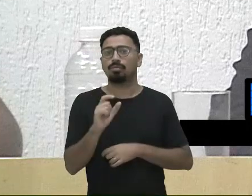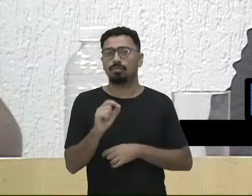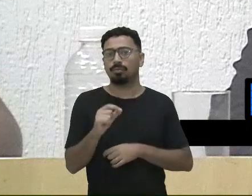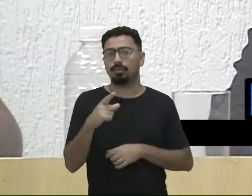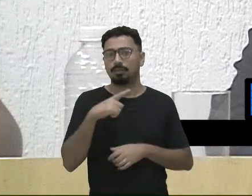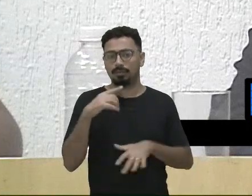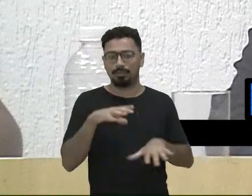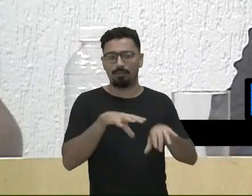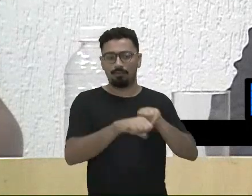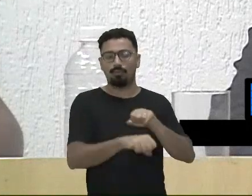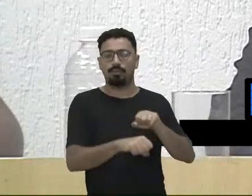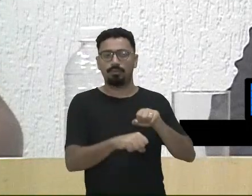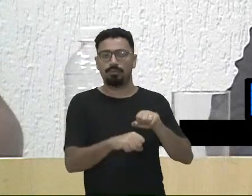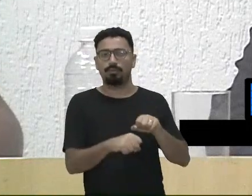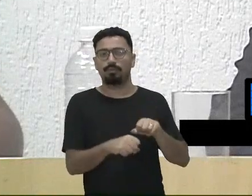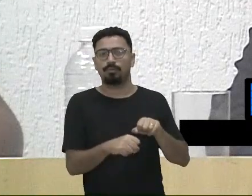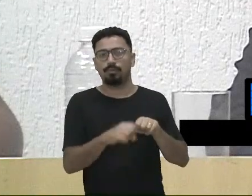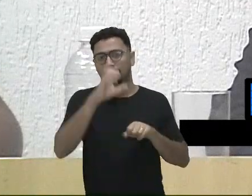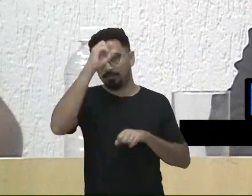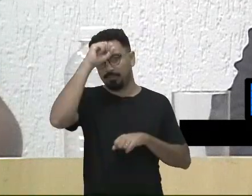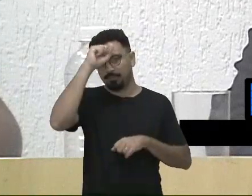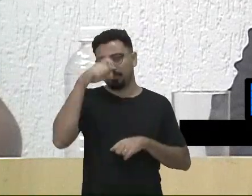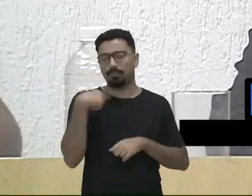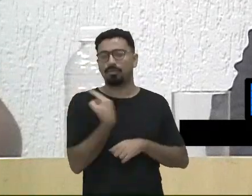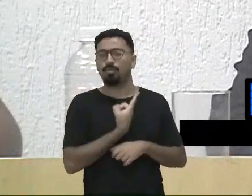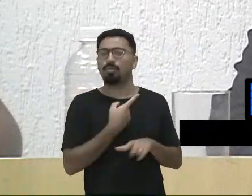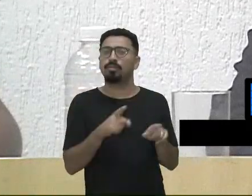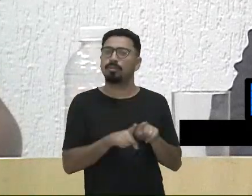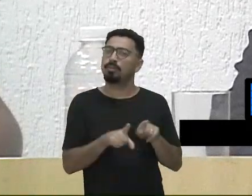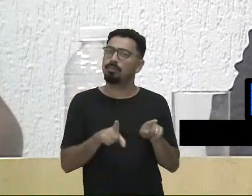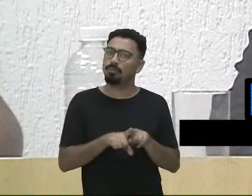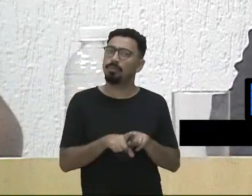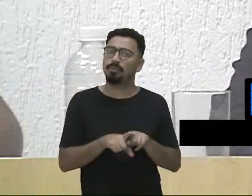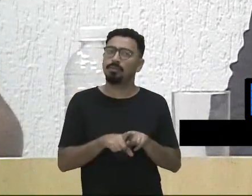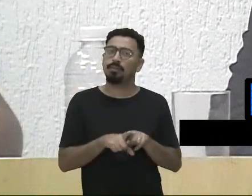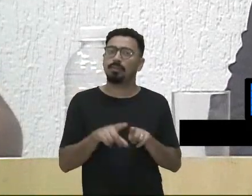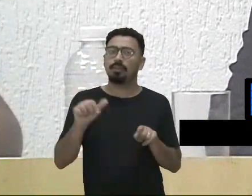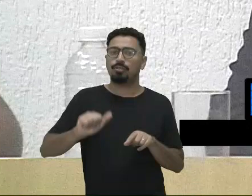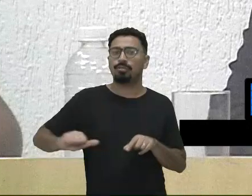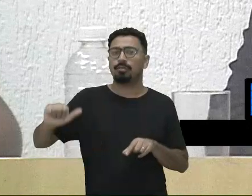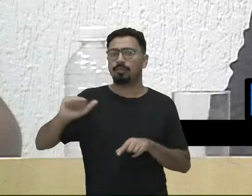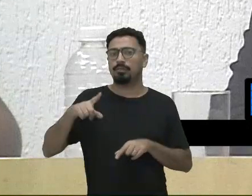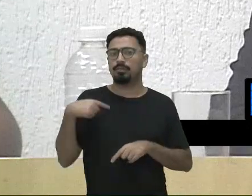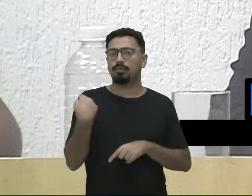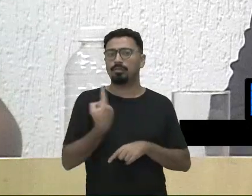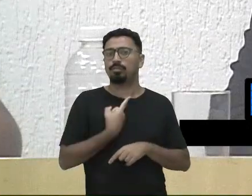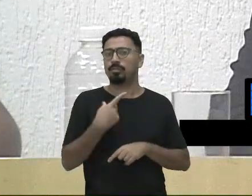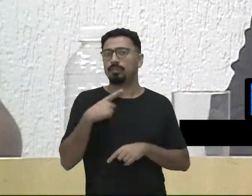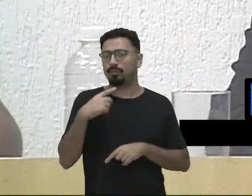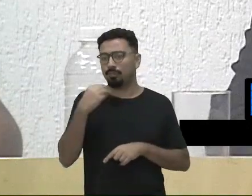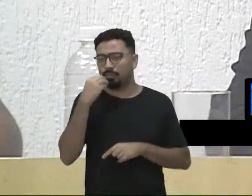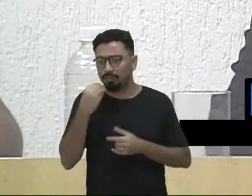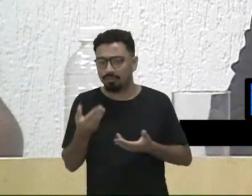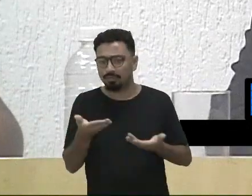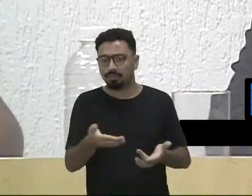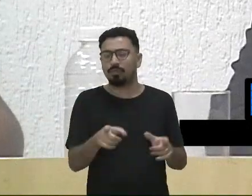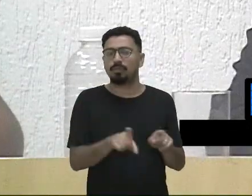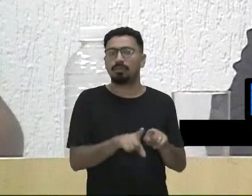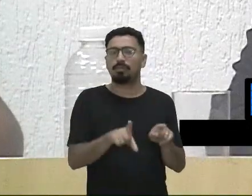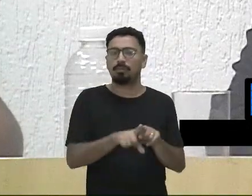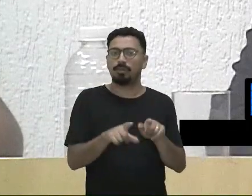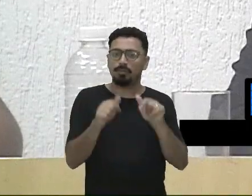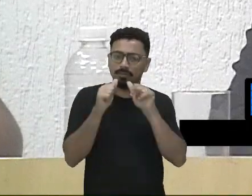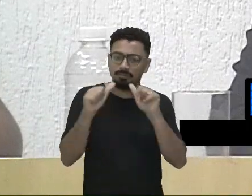equipe pública, ao mesmo tempo, a gente sempre fala na associação, a gente oportuniza, estamos aqui, prestamos serviço de assessoria,